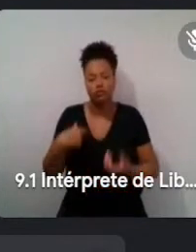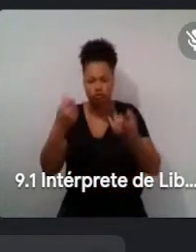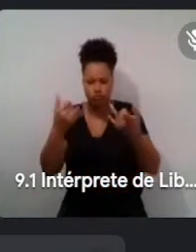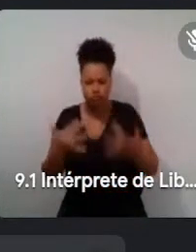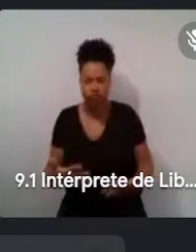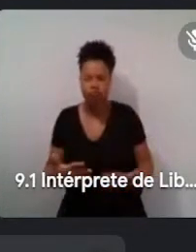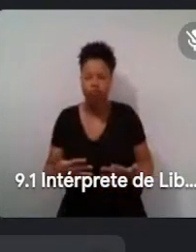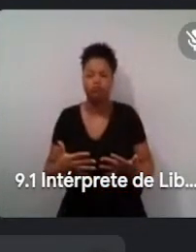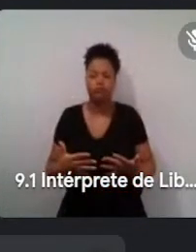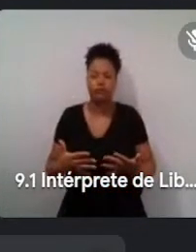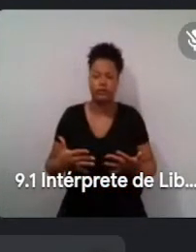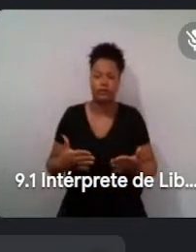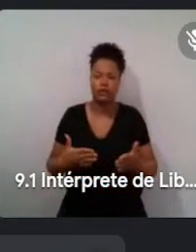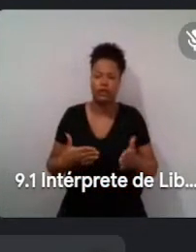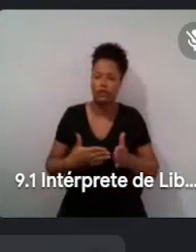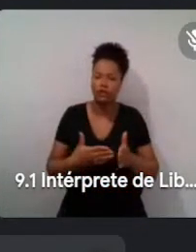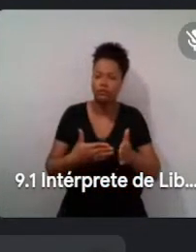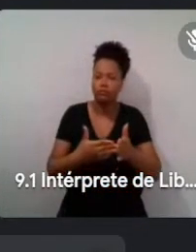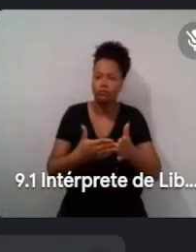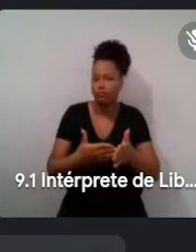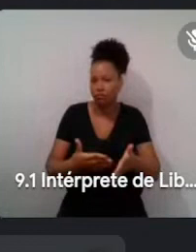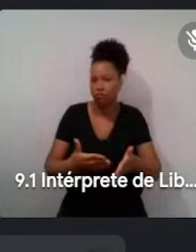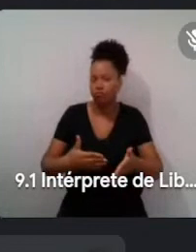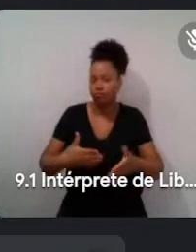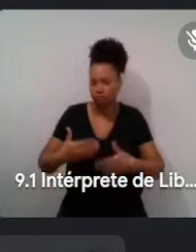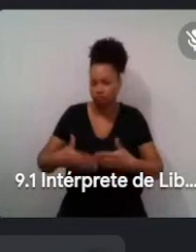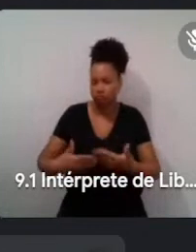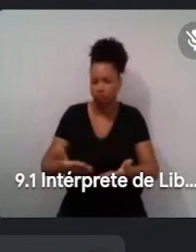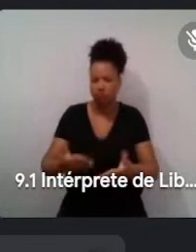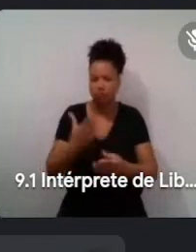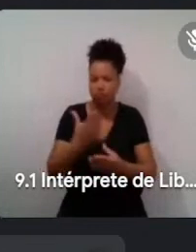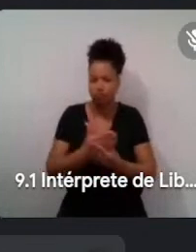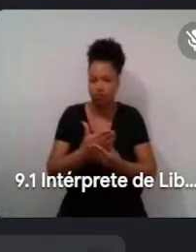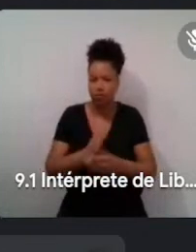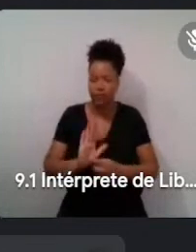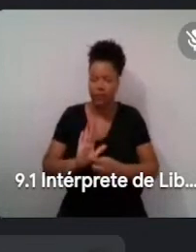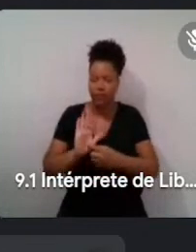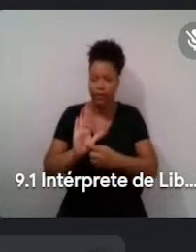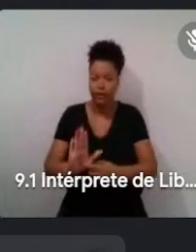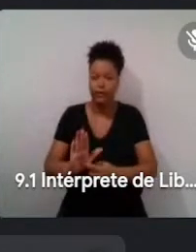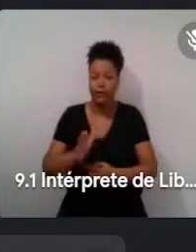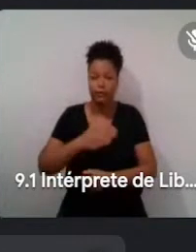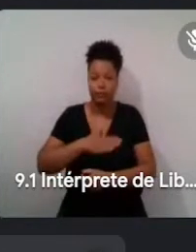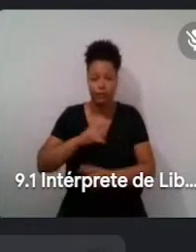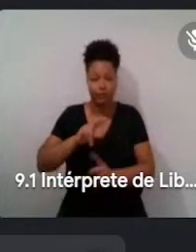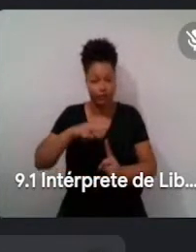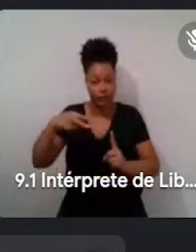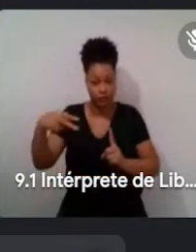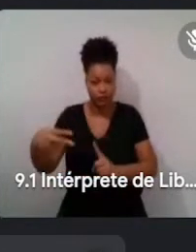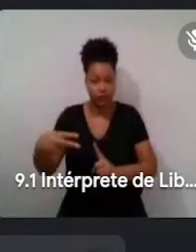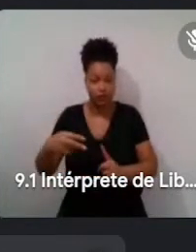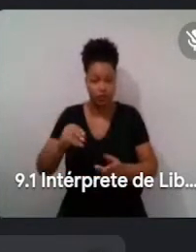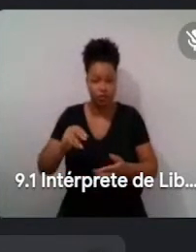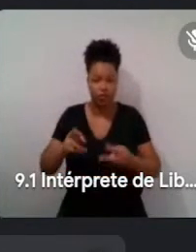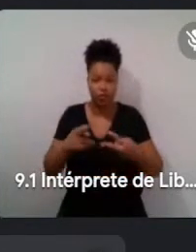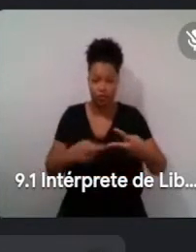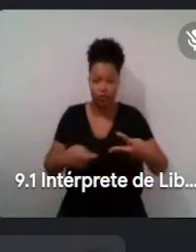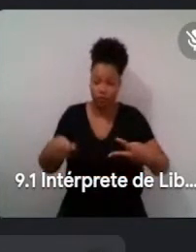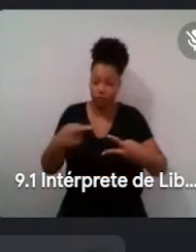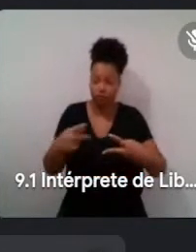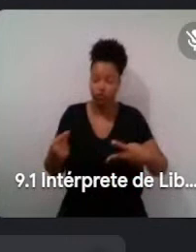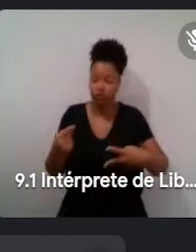na instrução processual para apontar que, na minha visão, ambos os recursos merecem